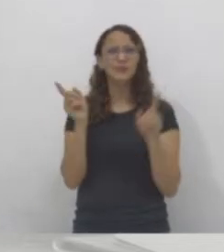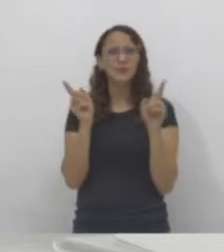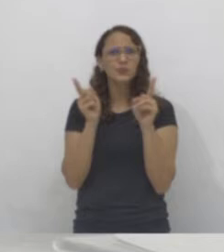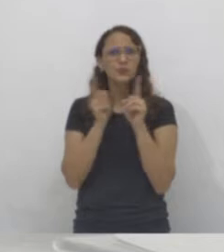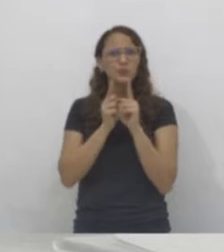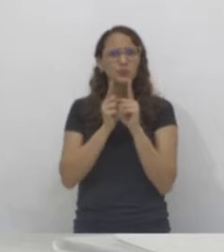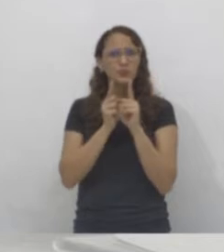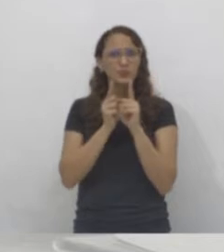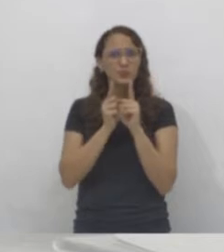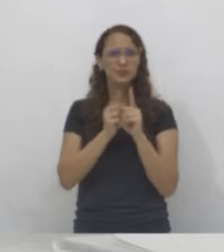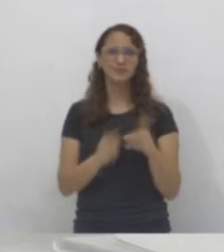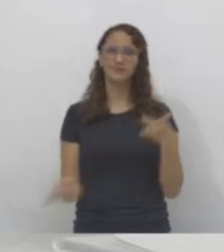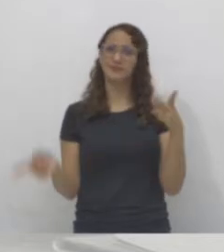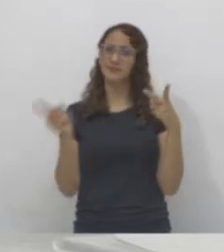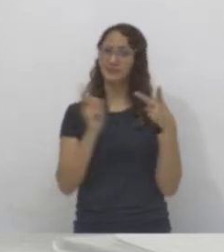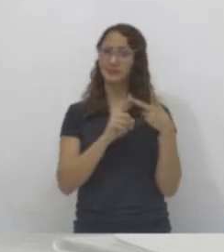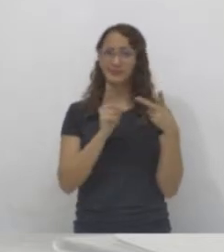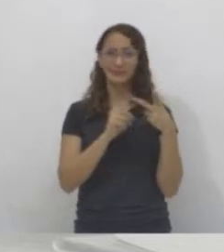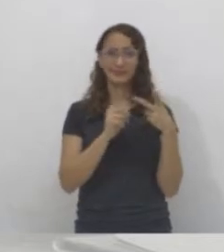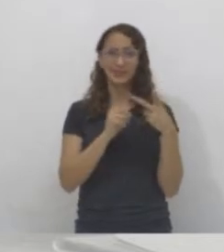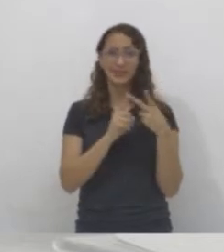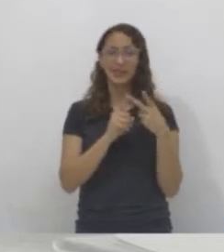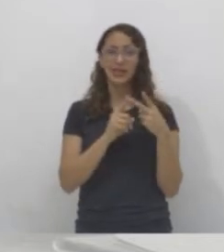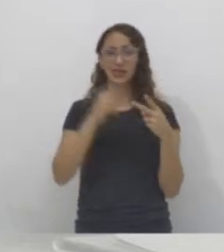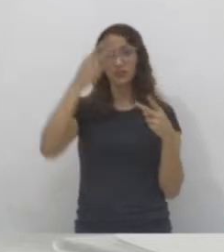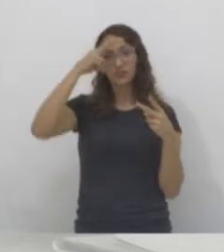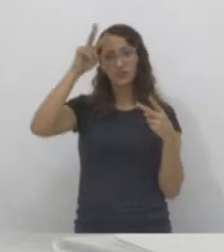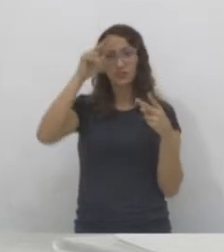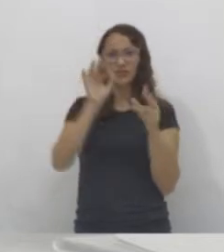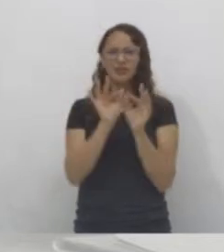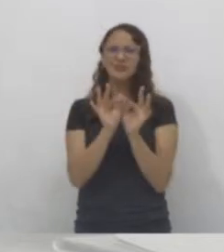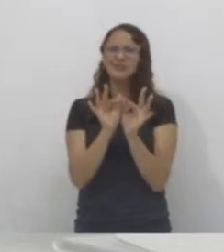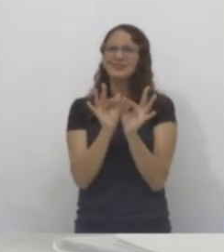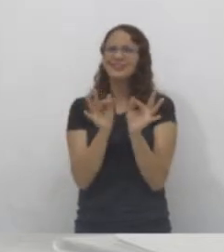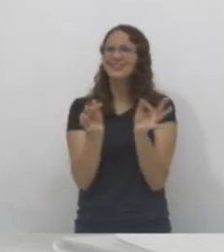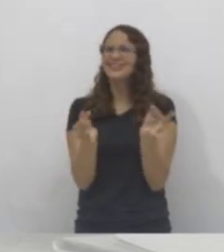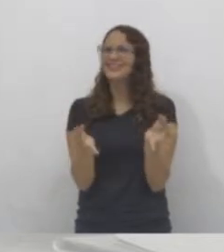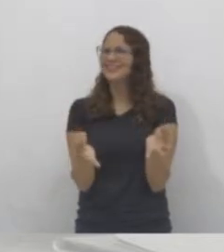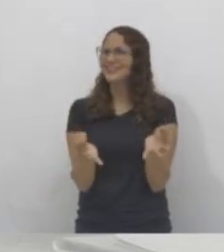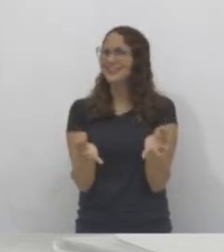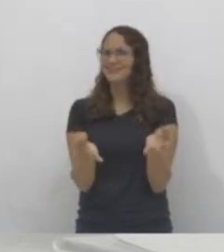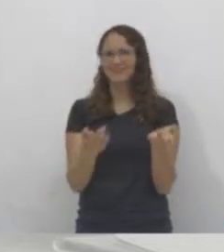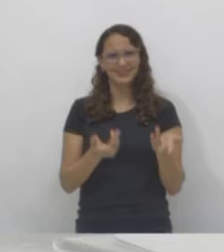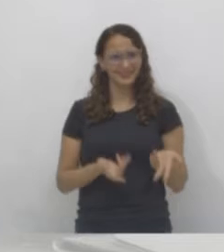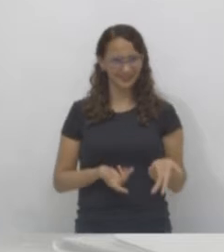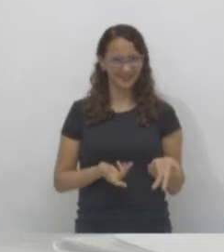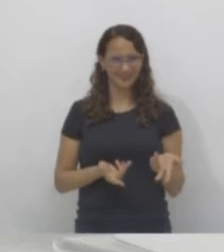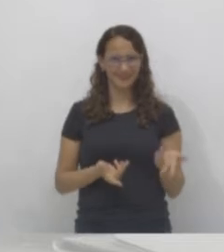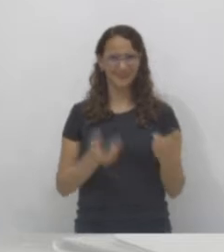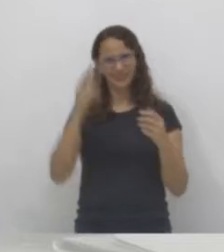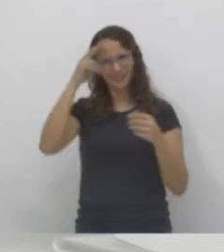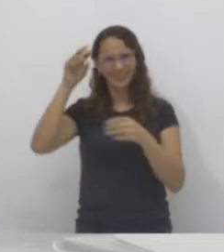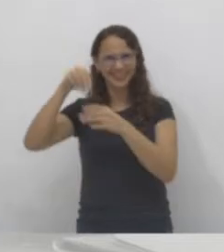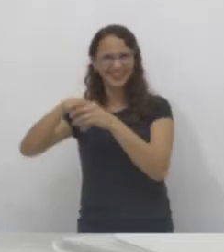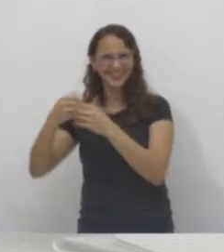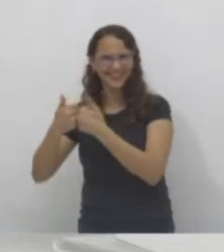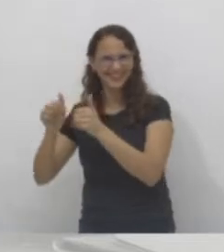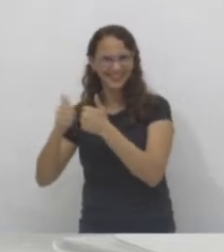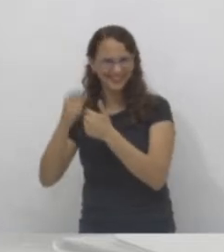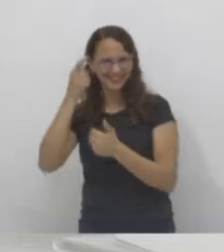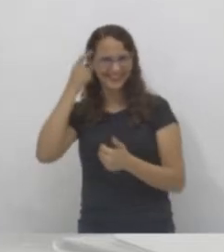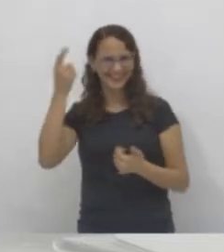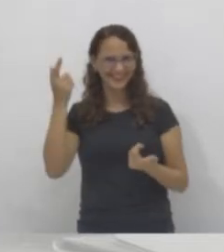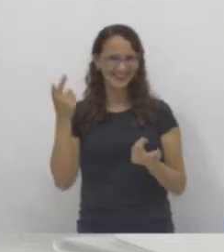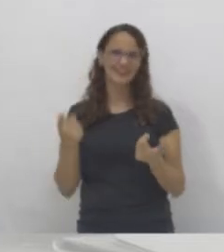tá? O enredo é simples. Uma história que acontece dentro de um ônibus, bastante simples. Os textos são